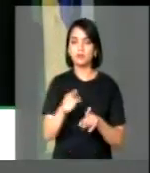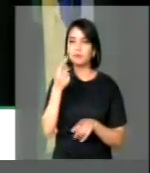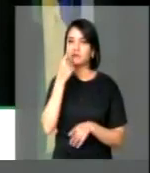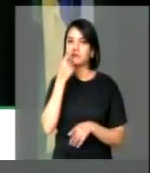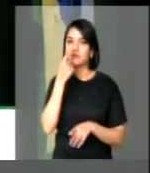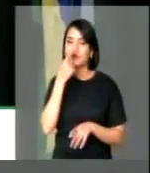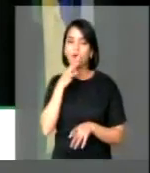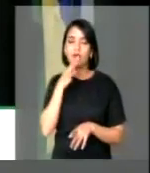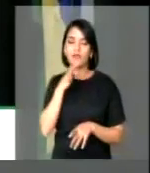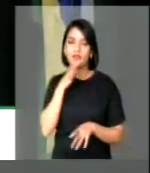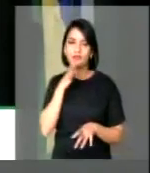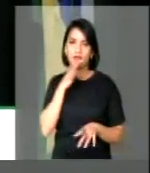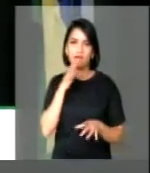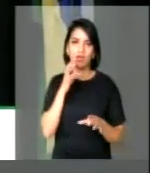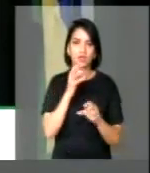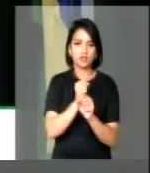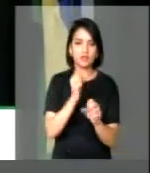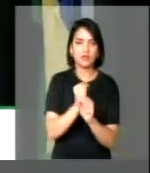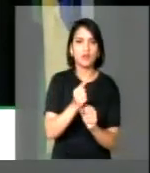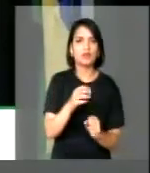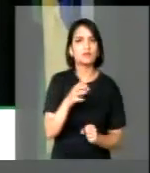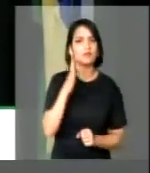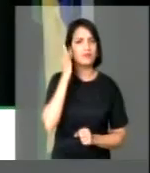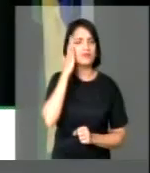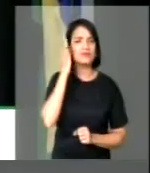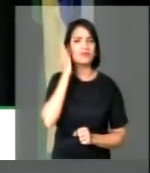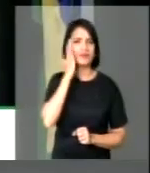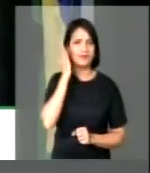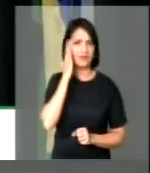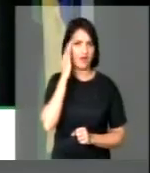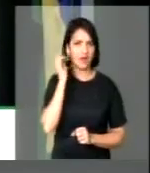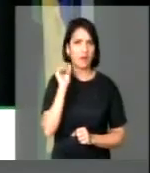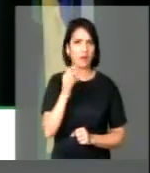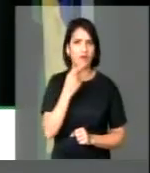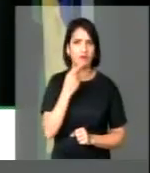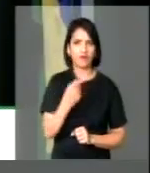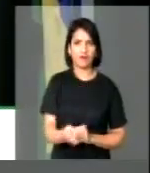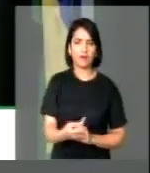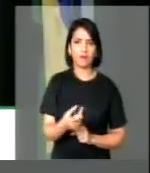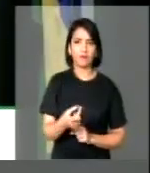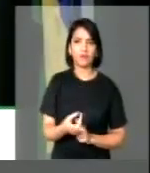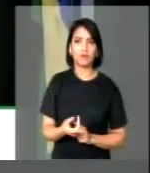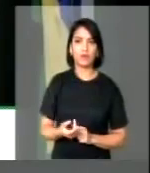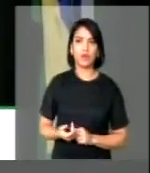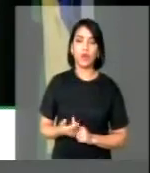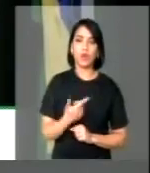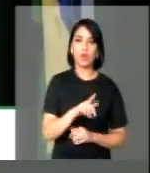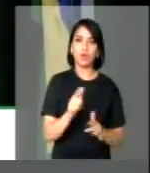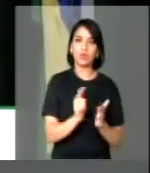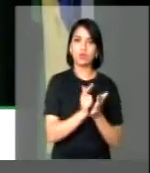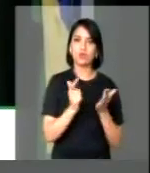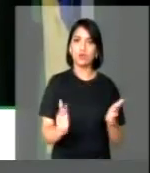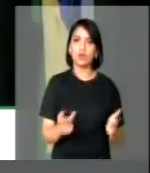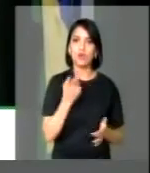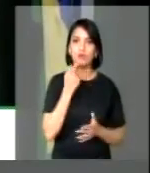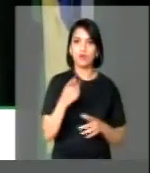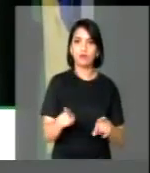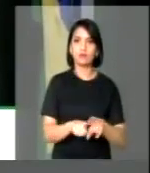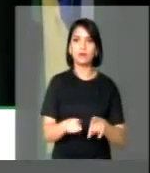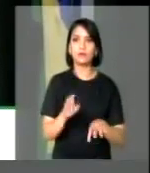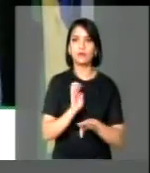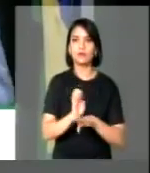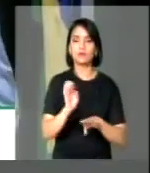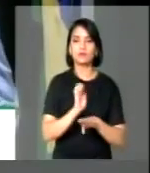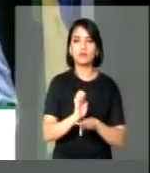os números, portanto, sabe do que está falando. Um outro jornal, por sua vez, informa que o estado